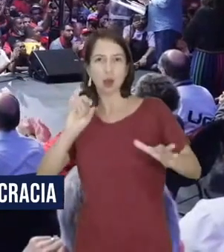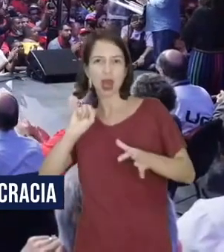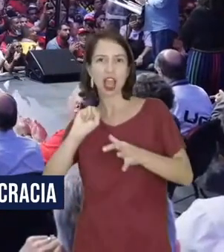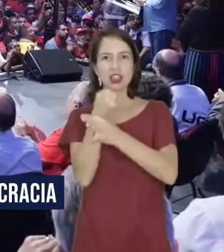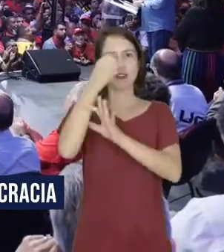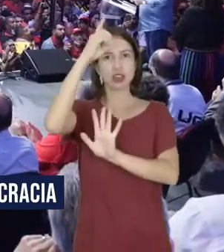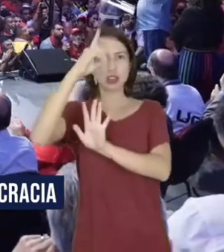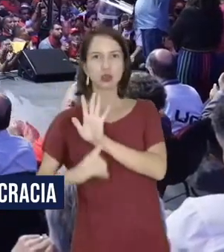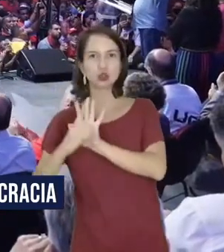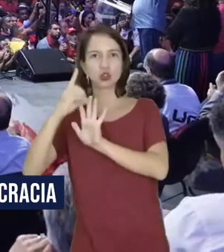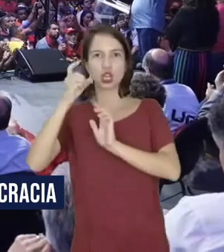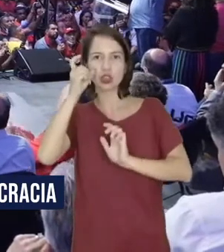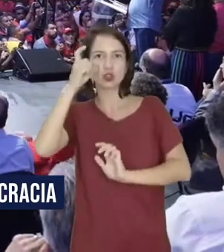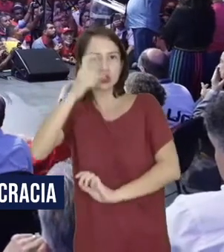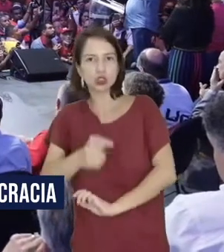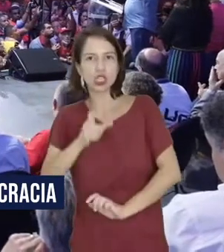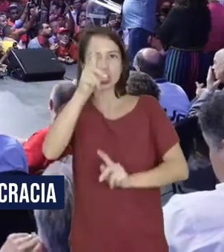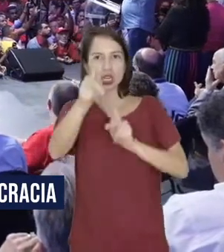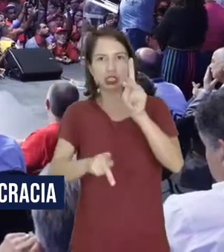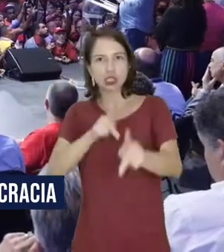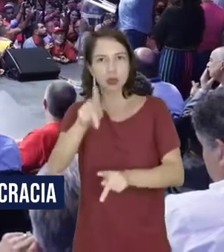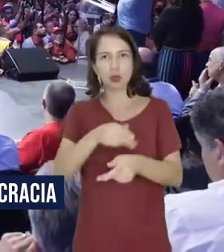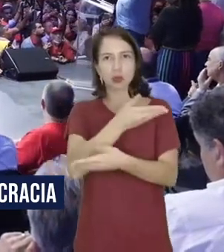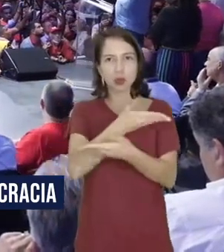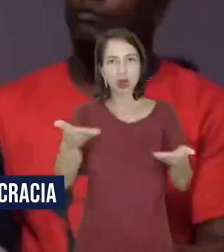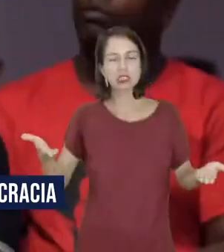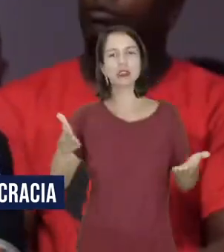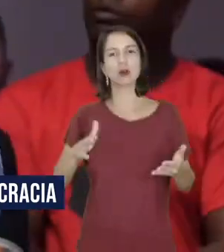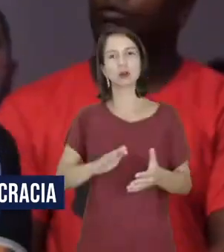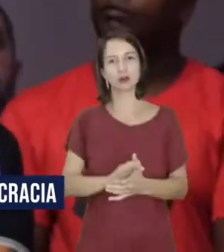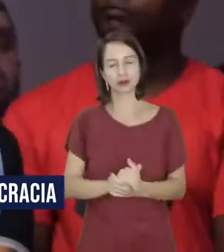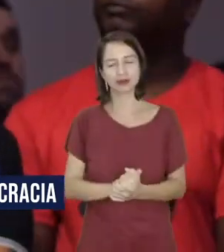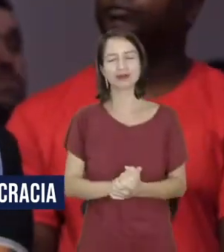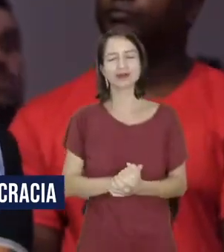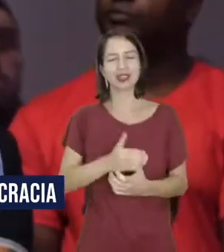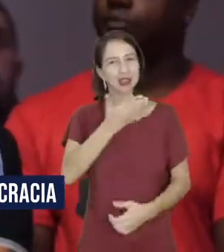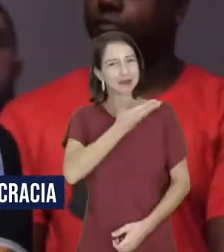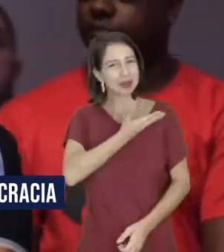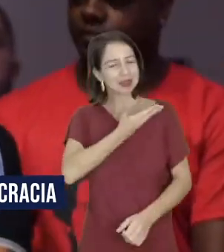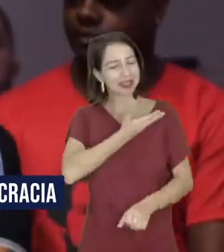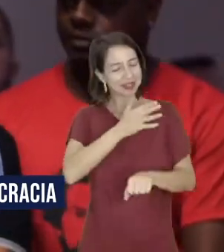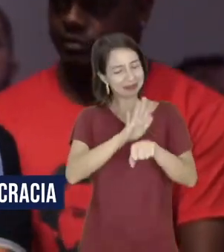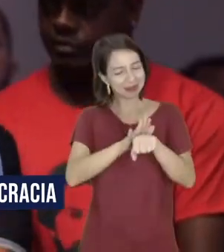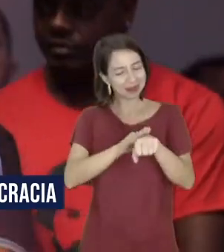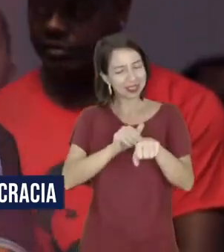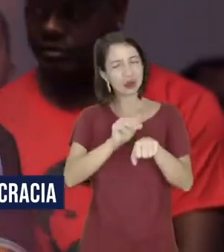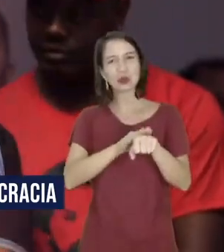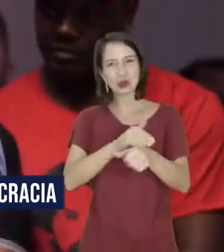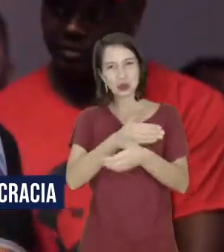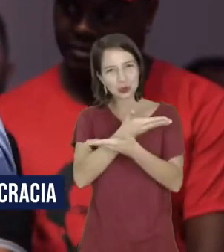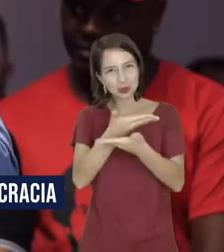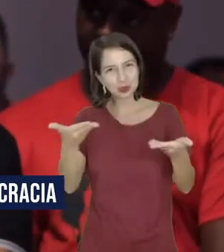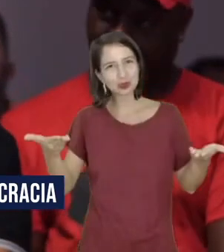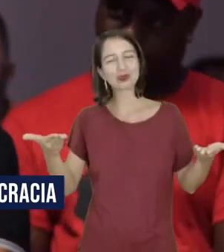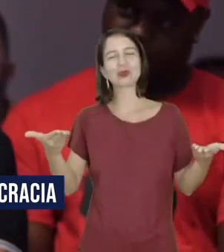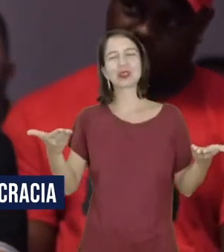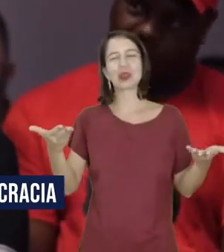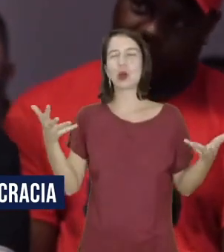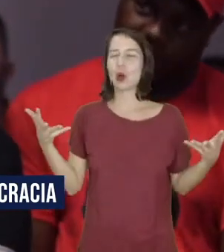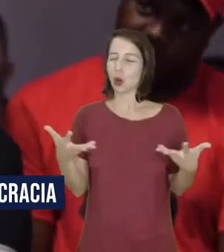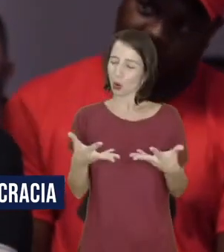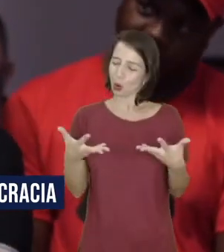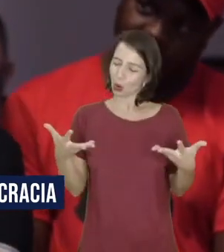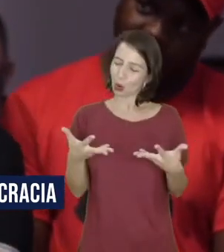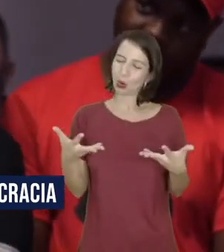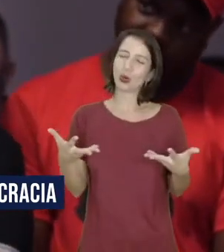meus queridos companheiros e companheiras. Olha, eu saio daqui. Eu entrei com